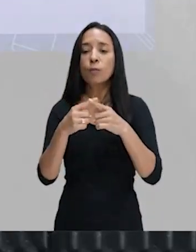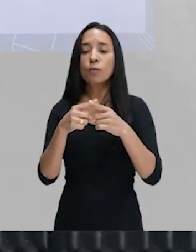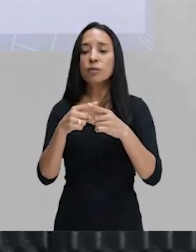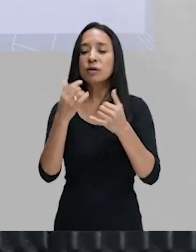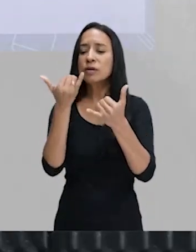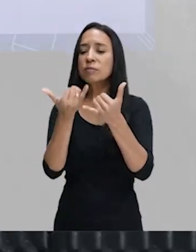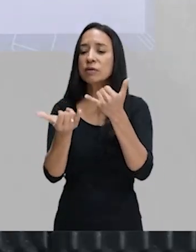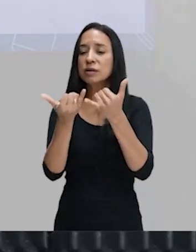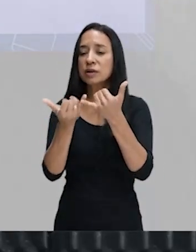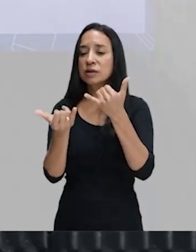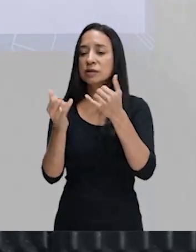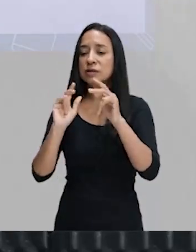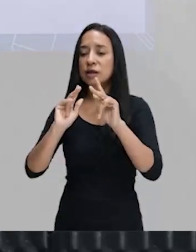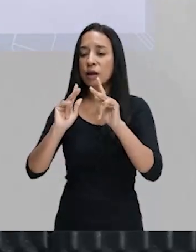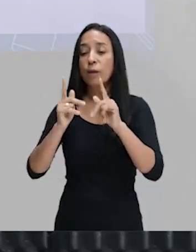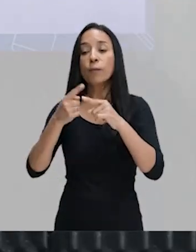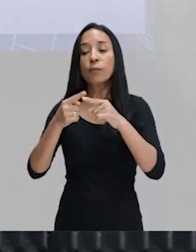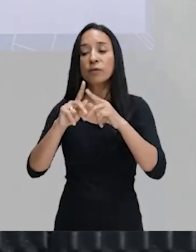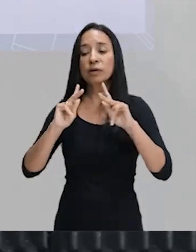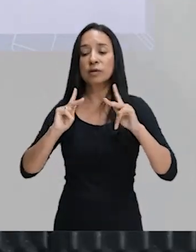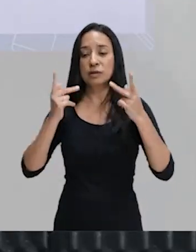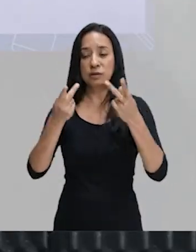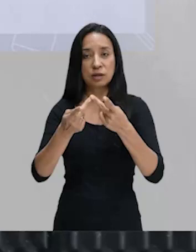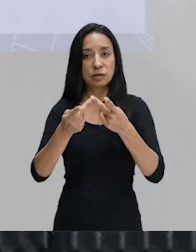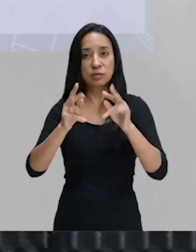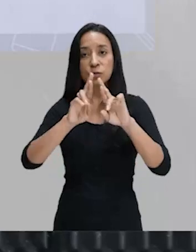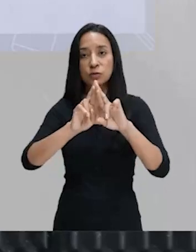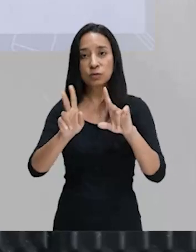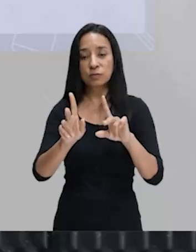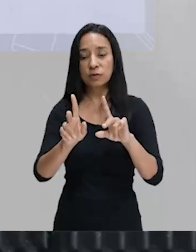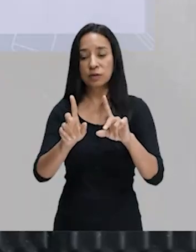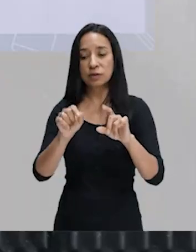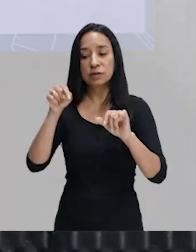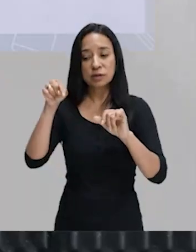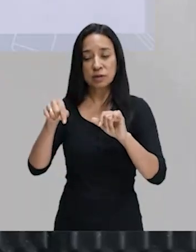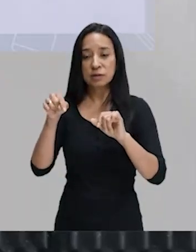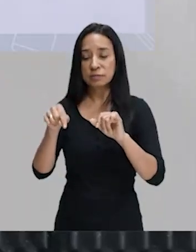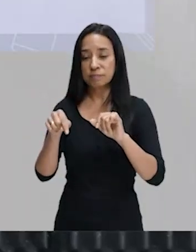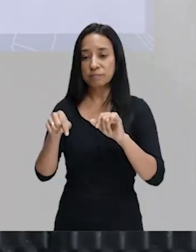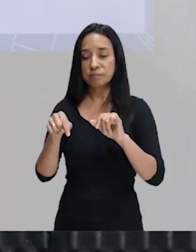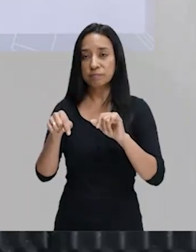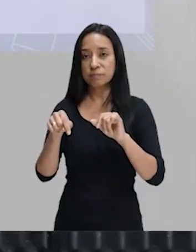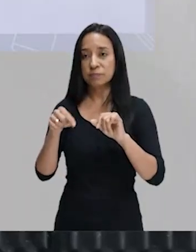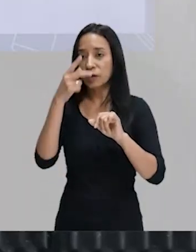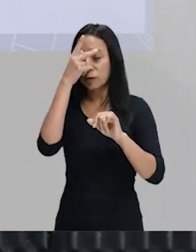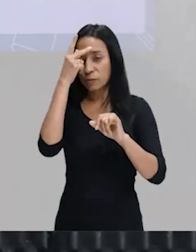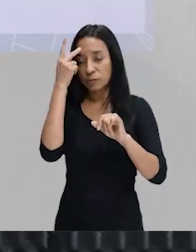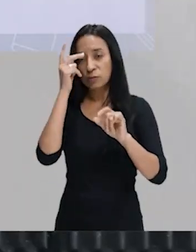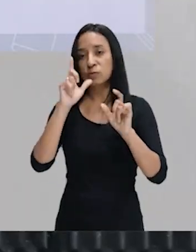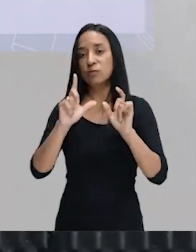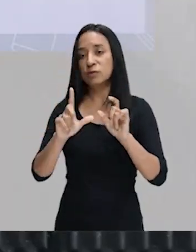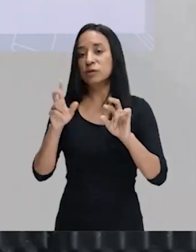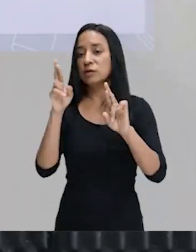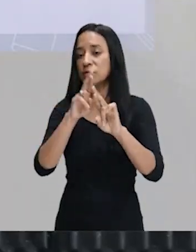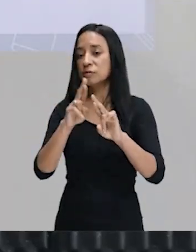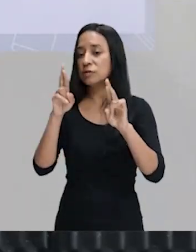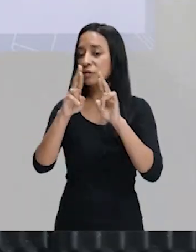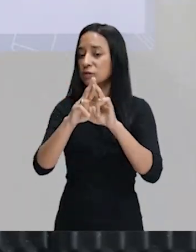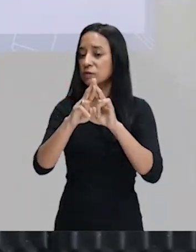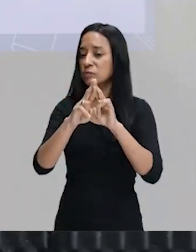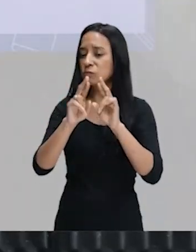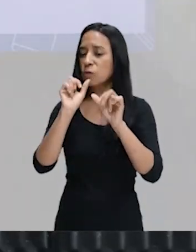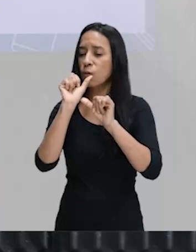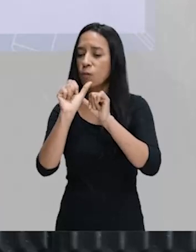é hereditária. Mas a diferença é que no feudalismo as pessoas têm uma relativa